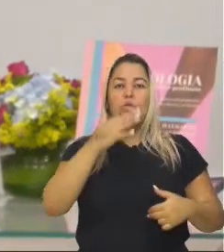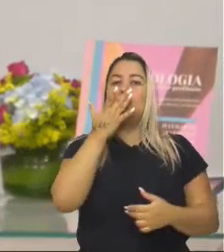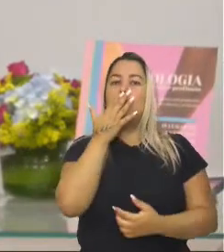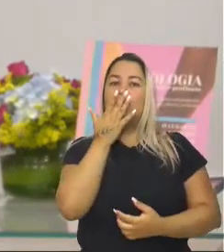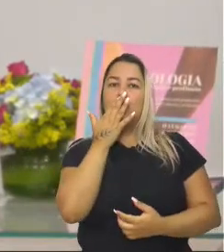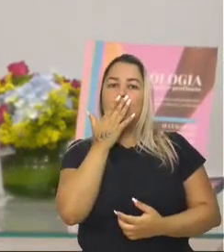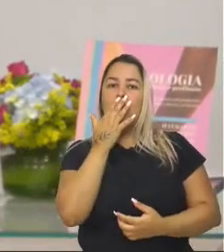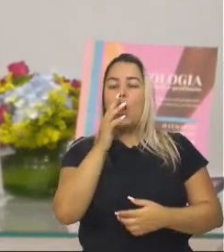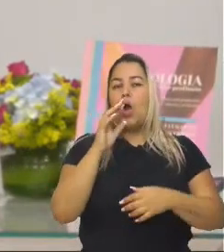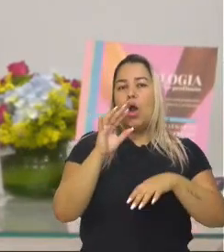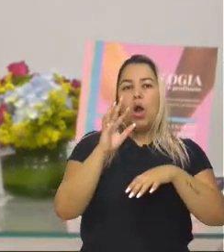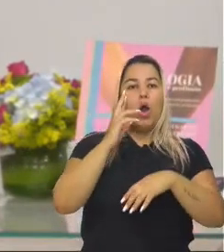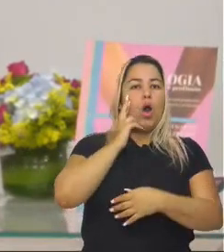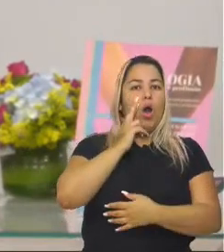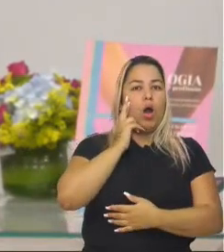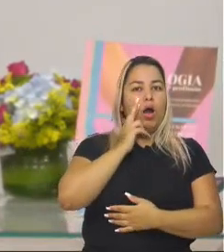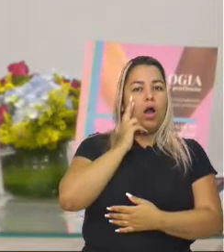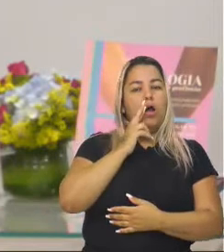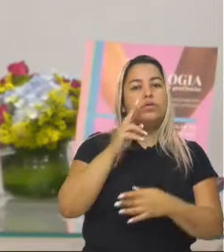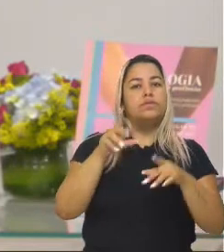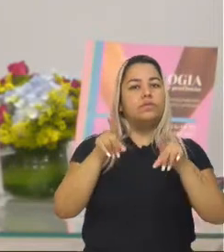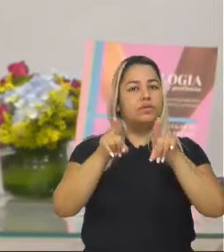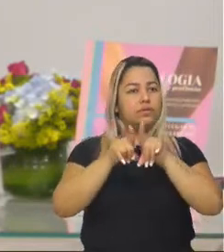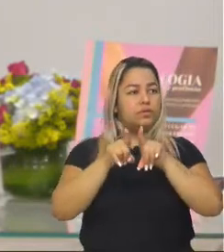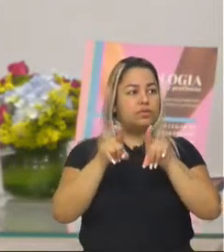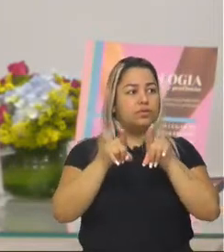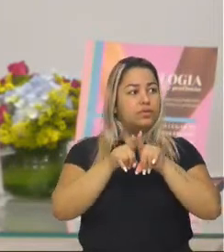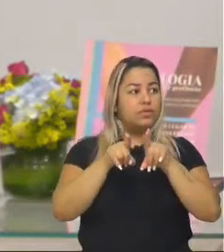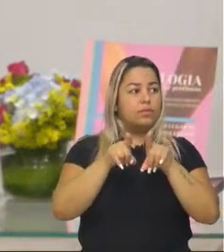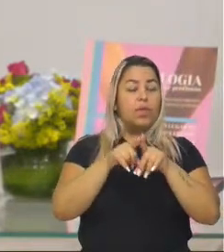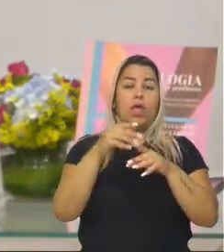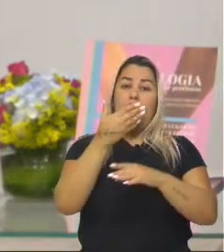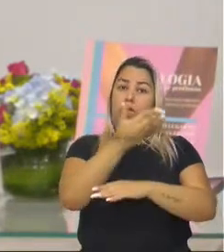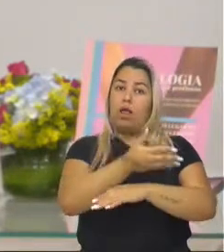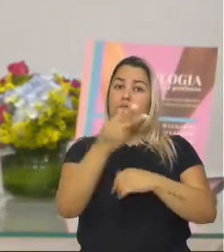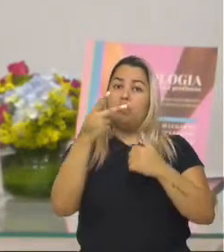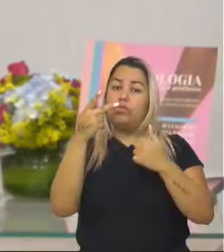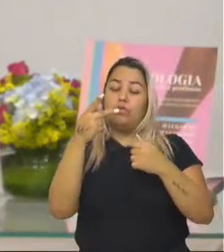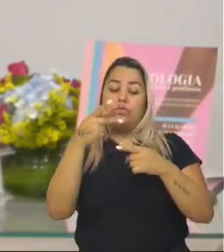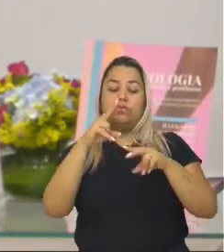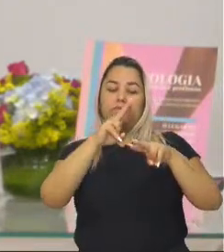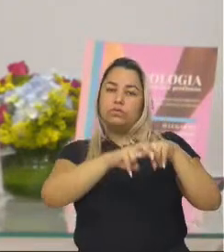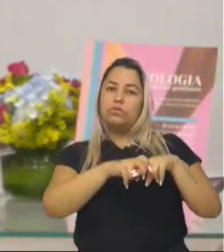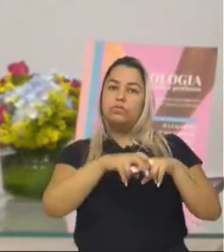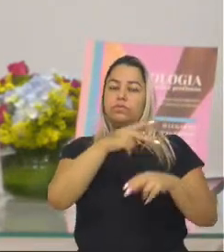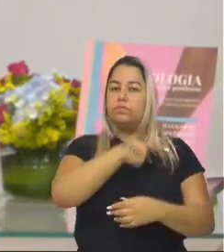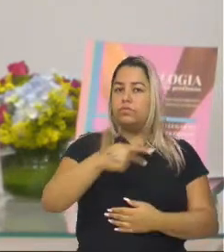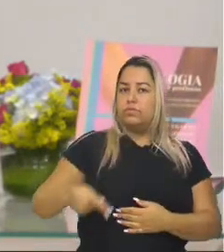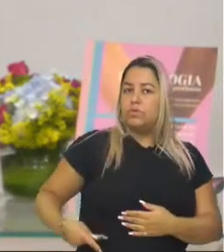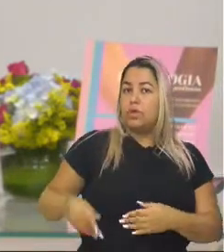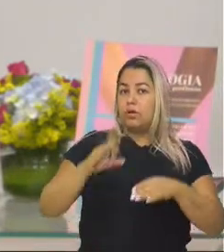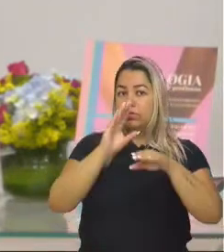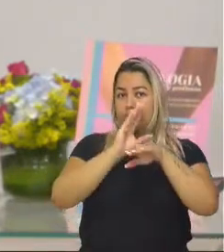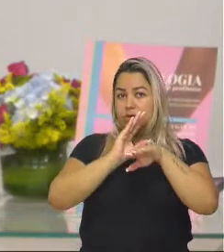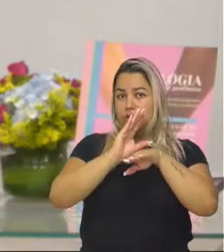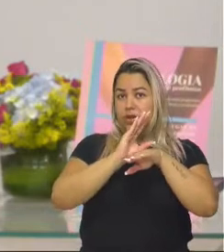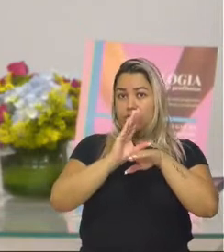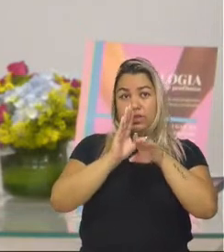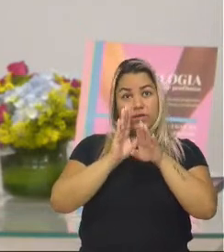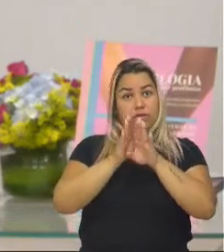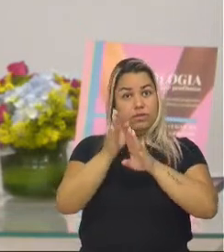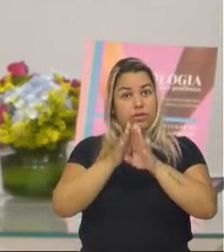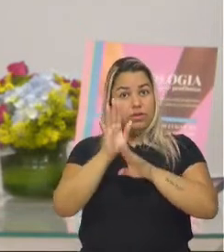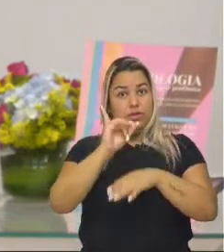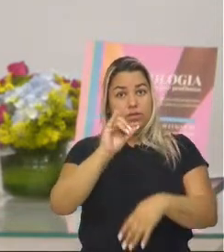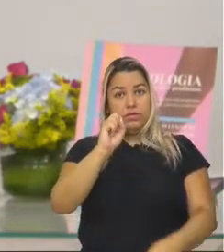de rosa. Estou sentada ao lado do presidente, ao lado da conselheira Isadora.